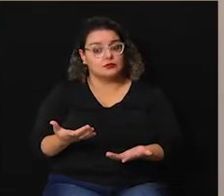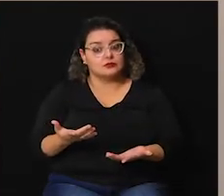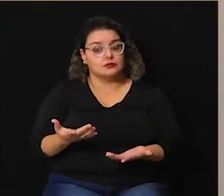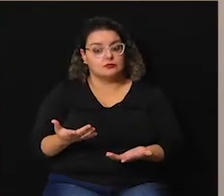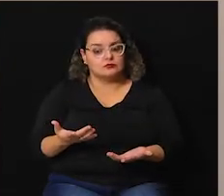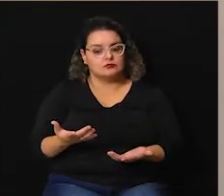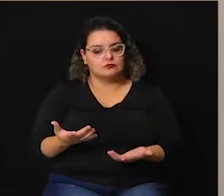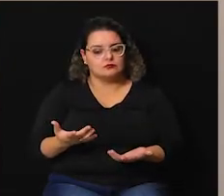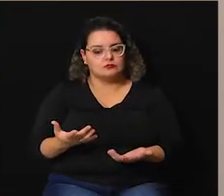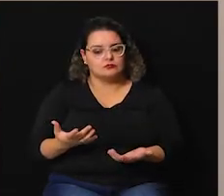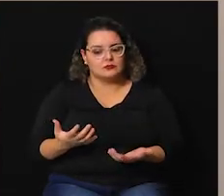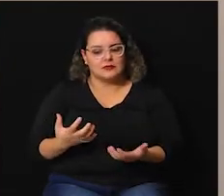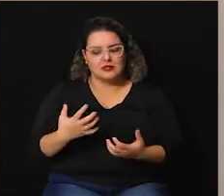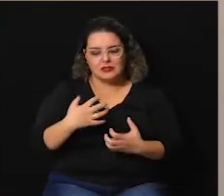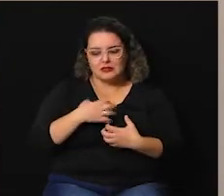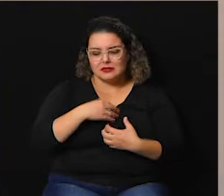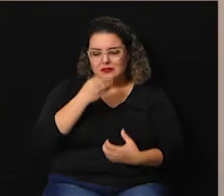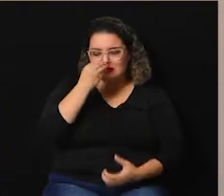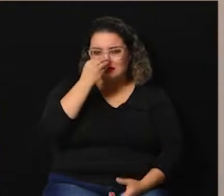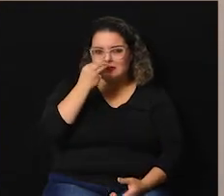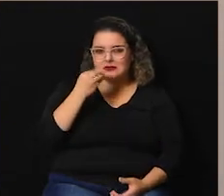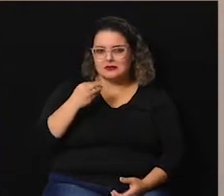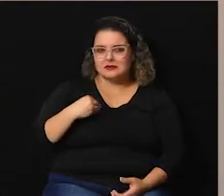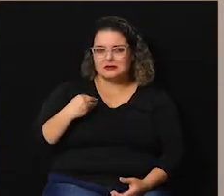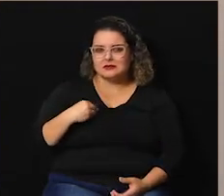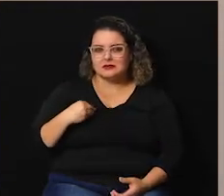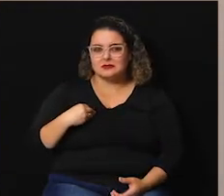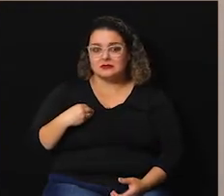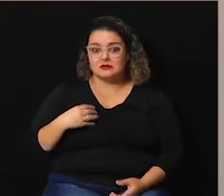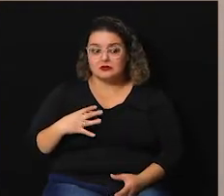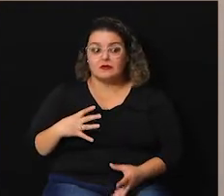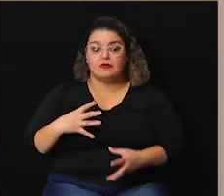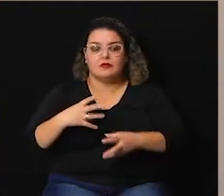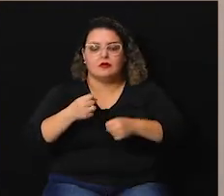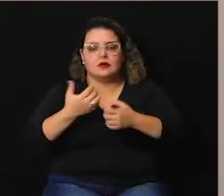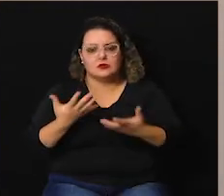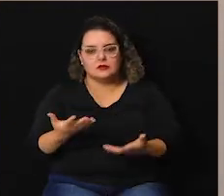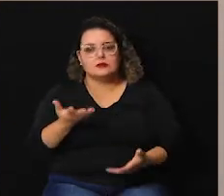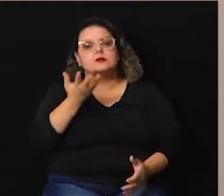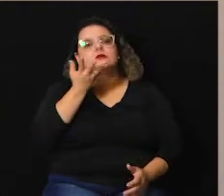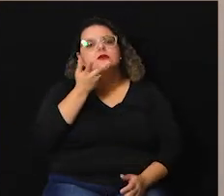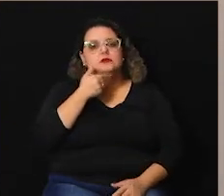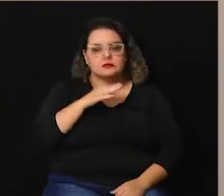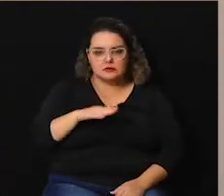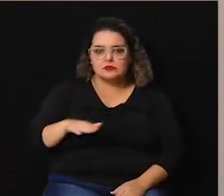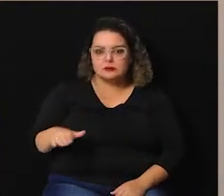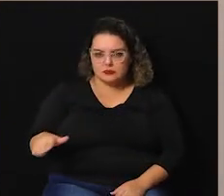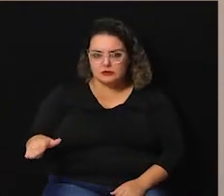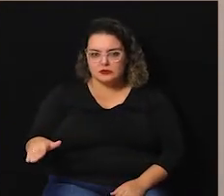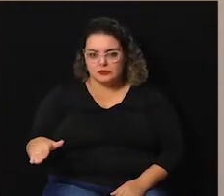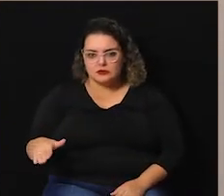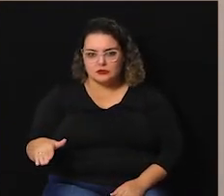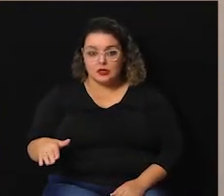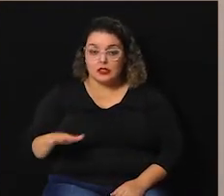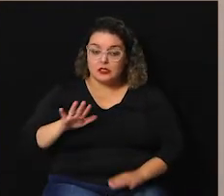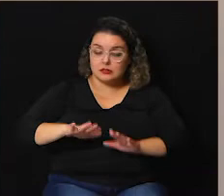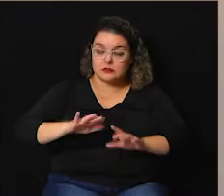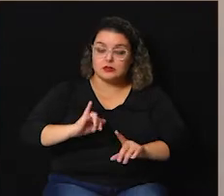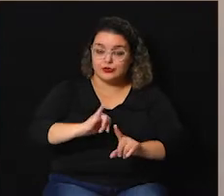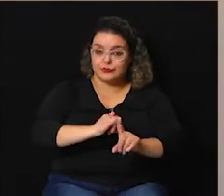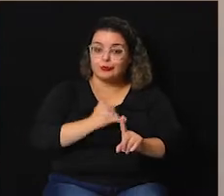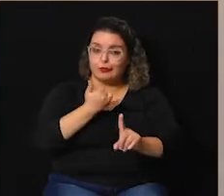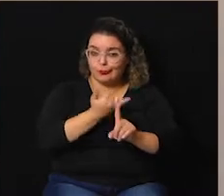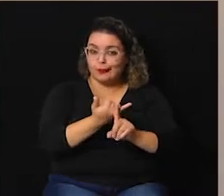vamos dizer, da sensação de rejeição, que muitas vezes é reforçada, por exemplo, no caso da criança, né, por uma situação de bullying, muitas vezes